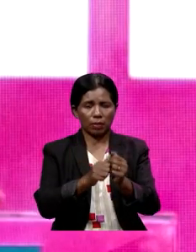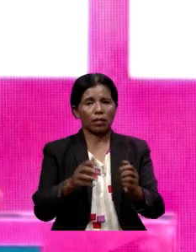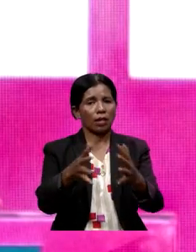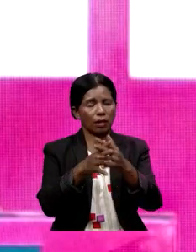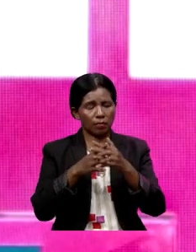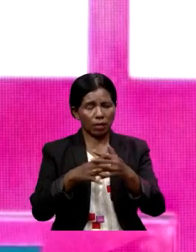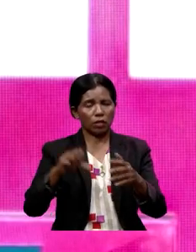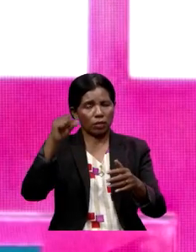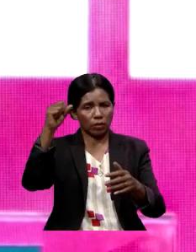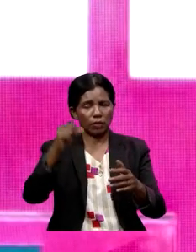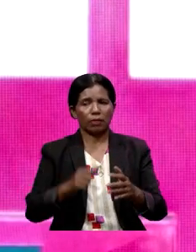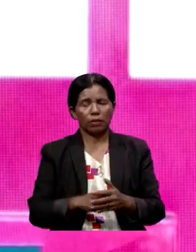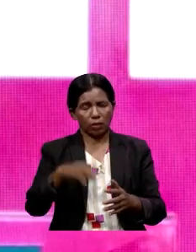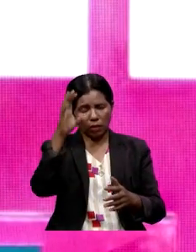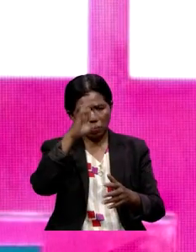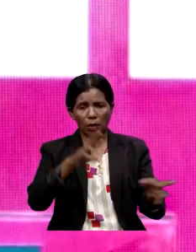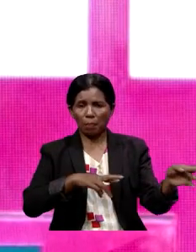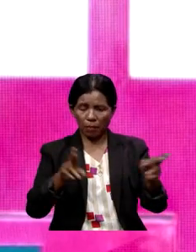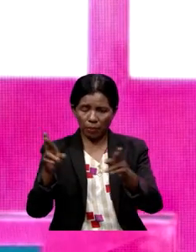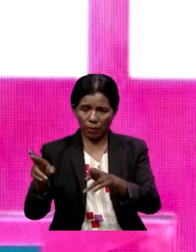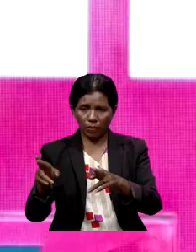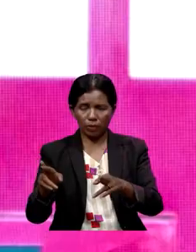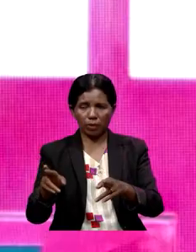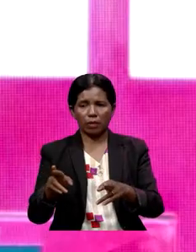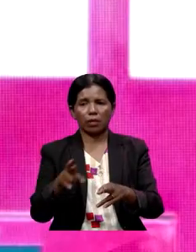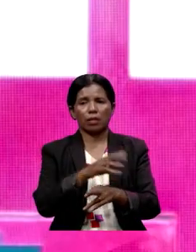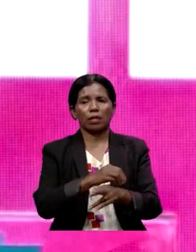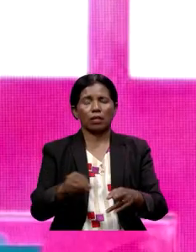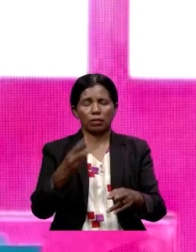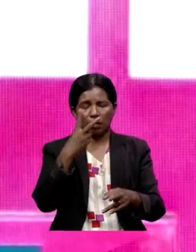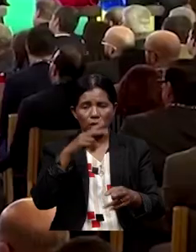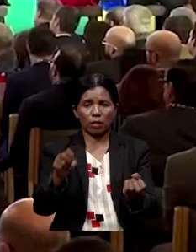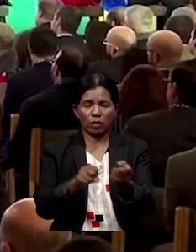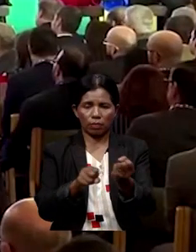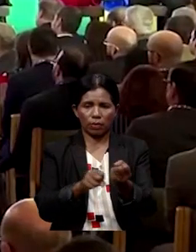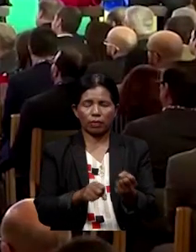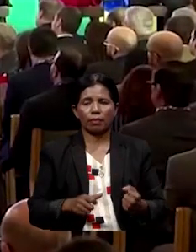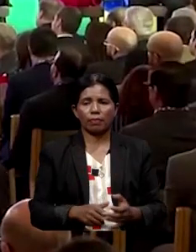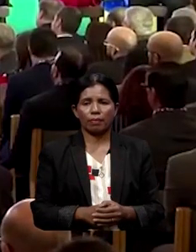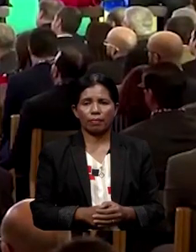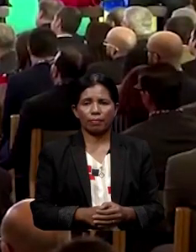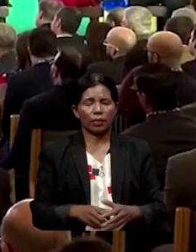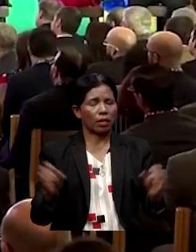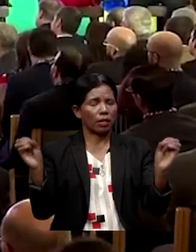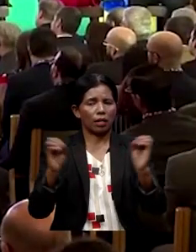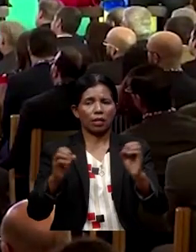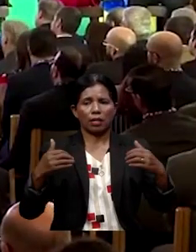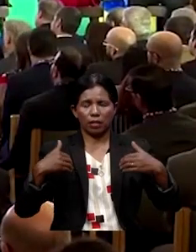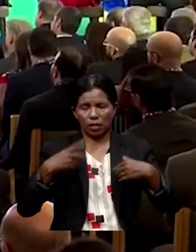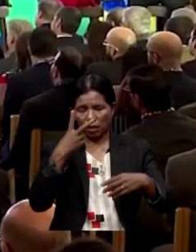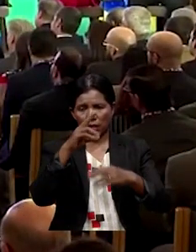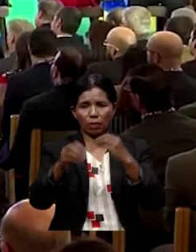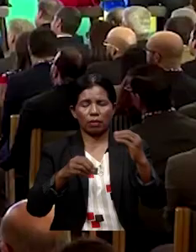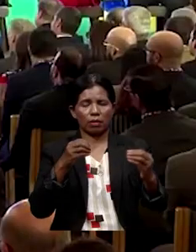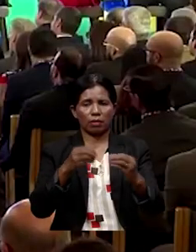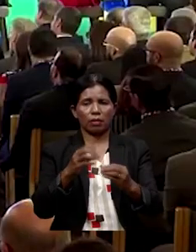União Europeia. Está pronto e o Brasil está pronto para assinar esse acordo. Para ninguém nunca mais falar que é